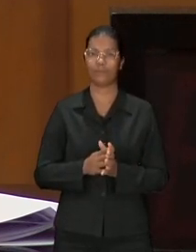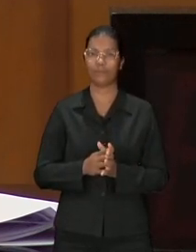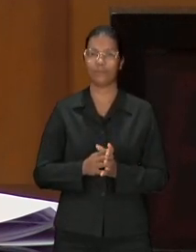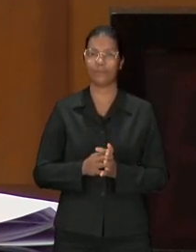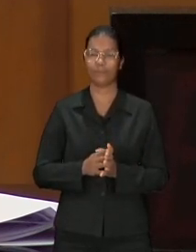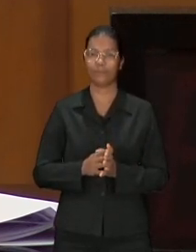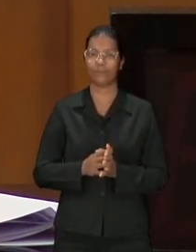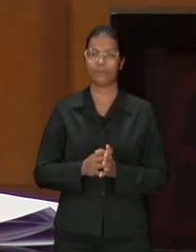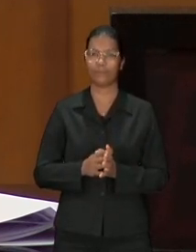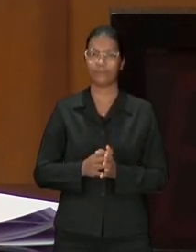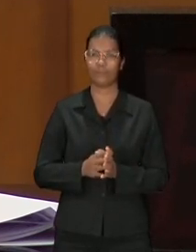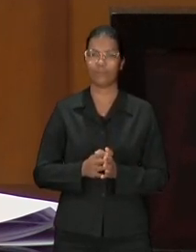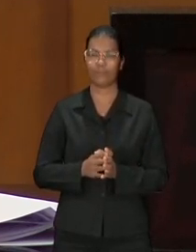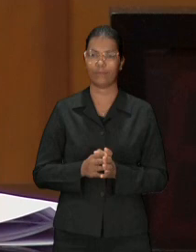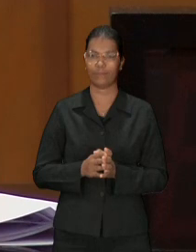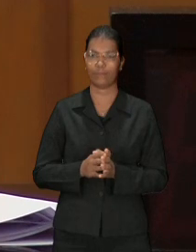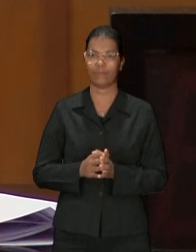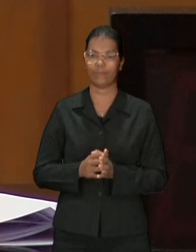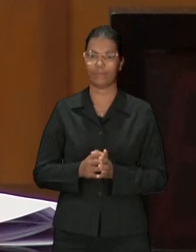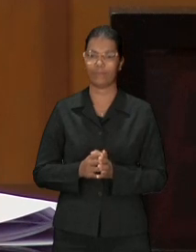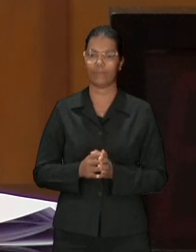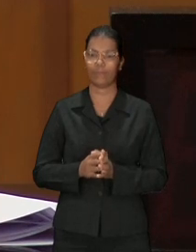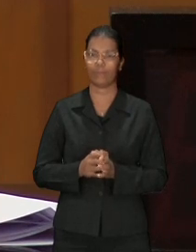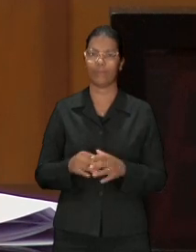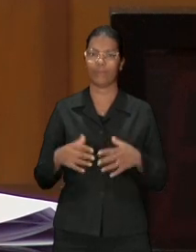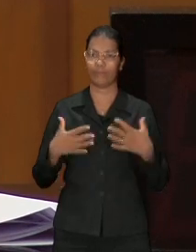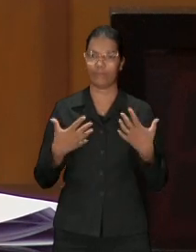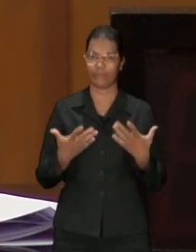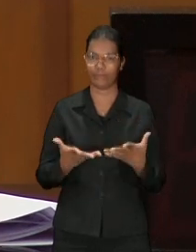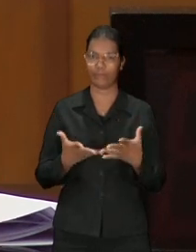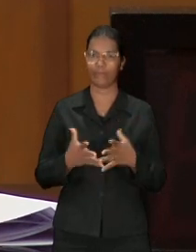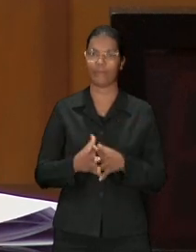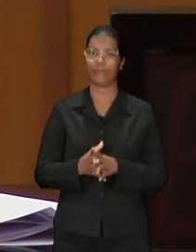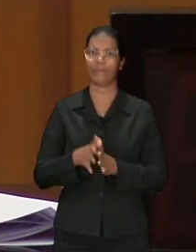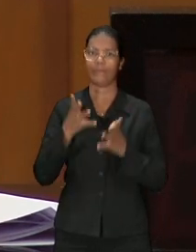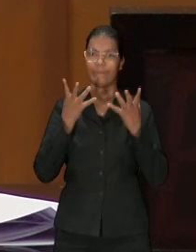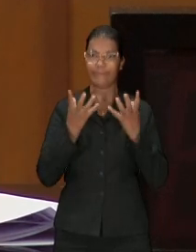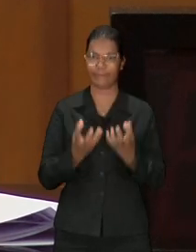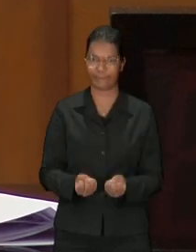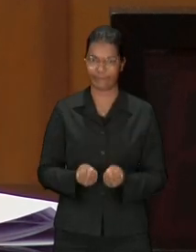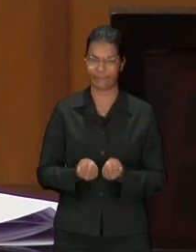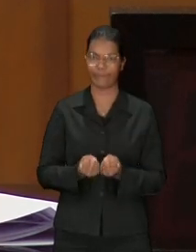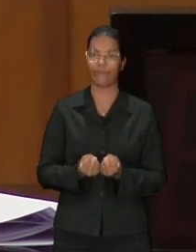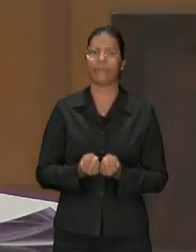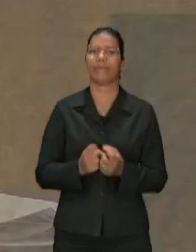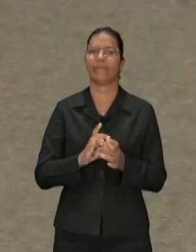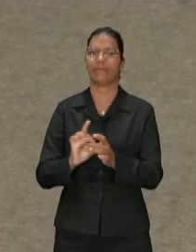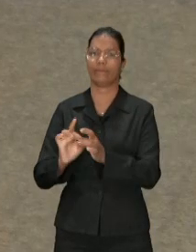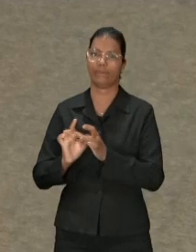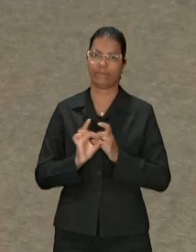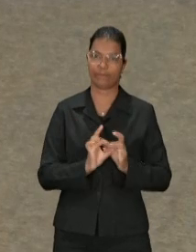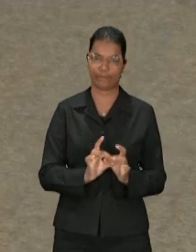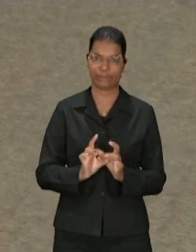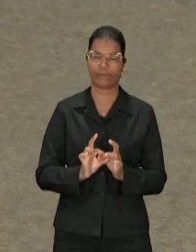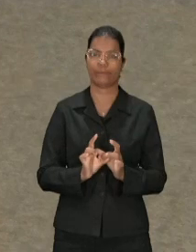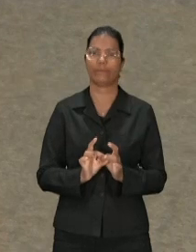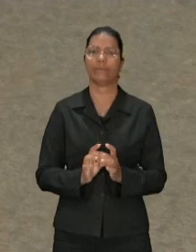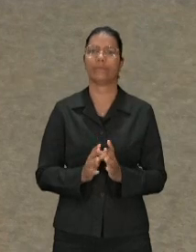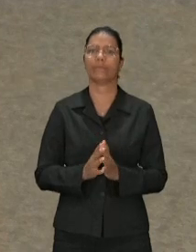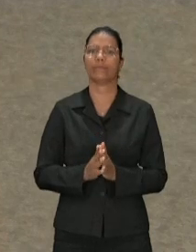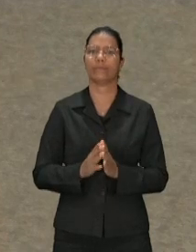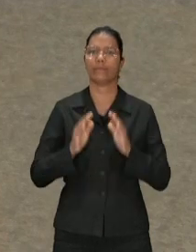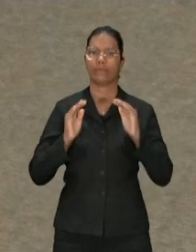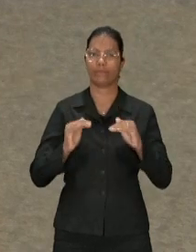que foram aprovadas de forma unânime neste parlamento e que tem um escopo maior de enaltecer